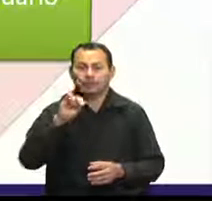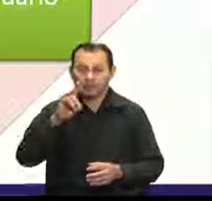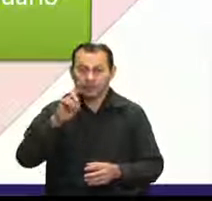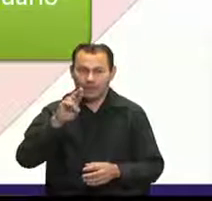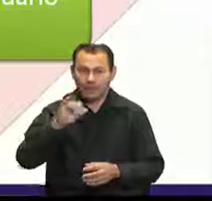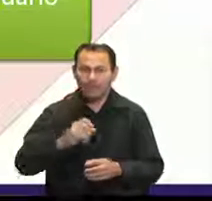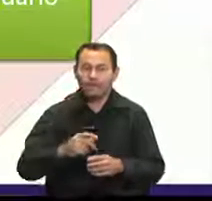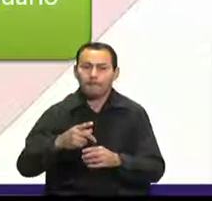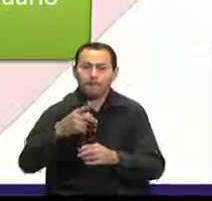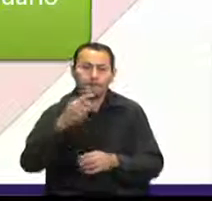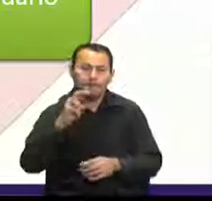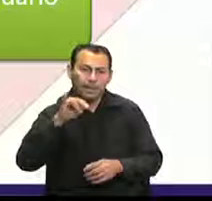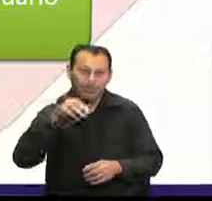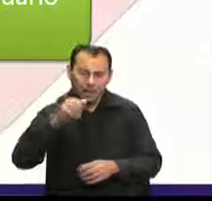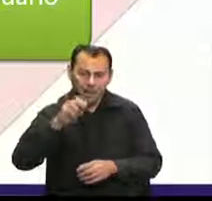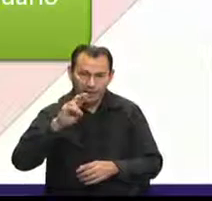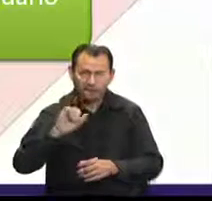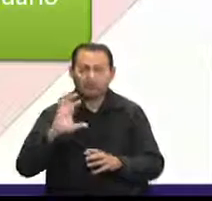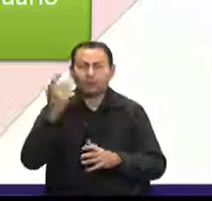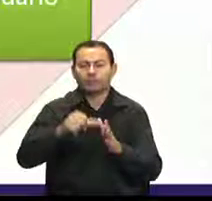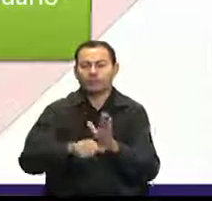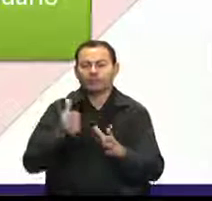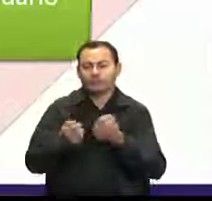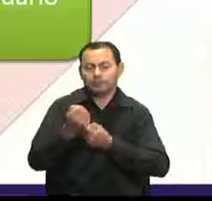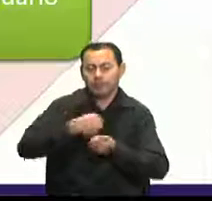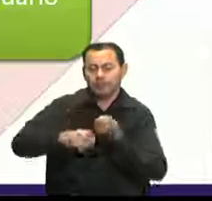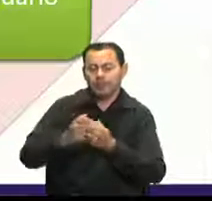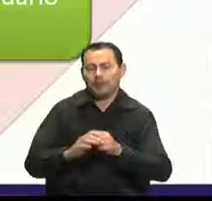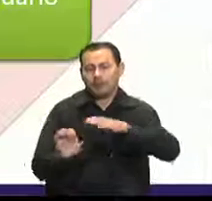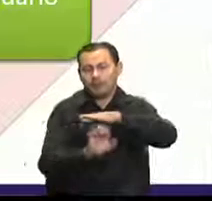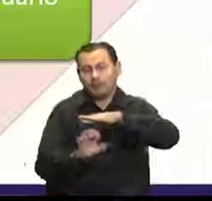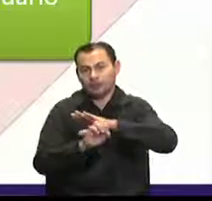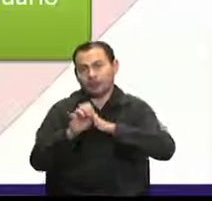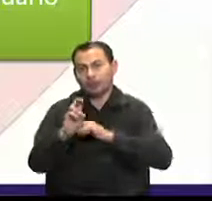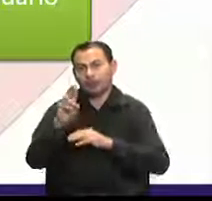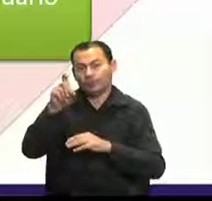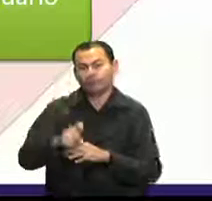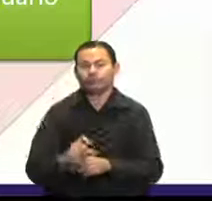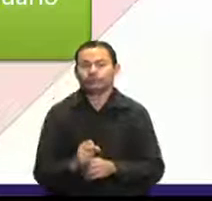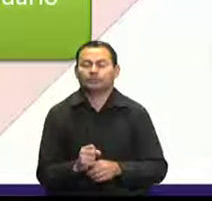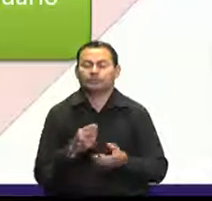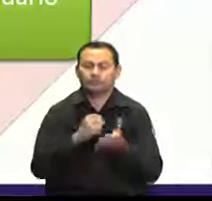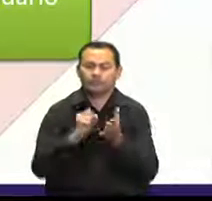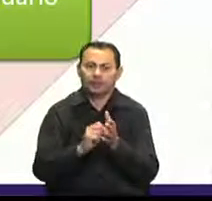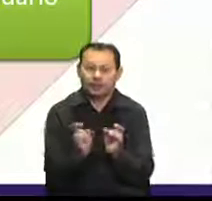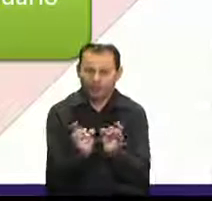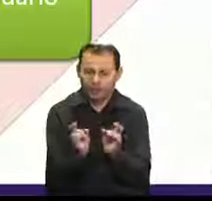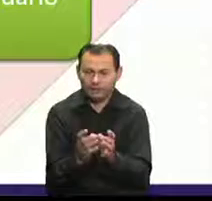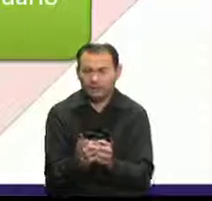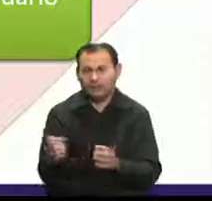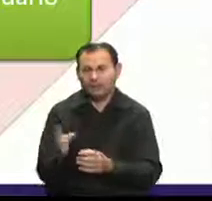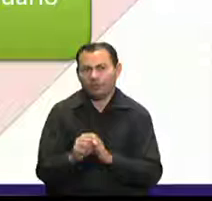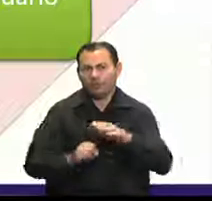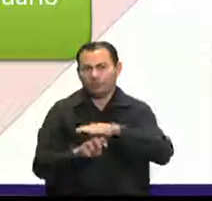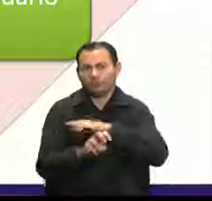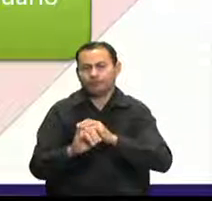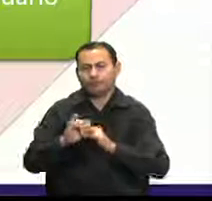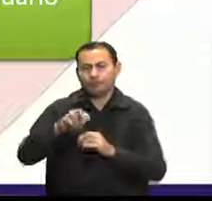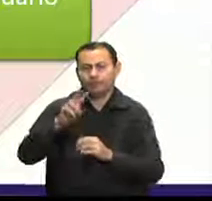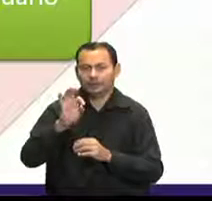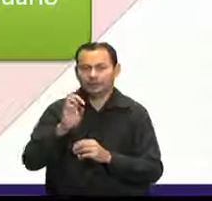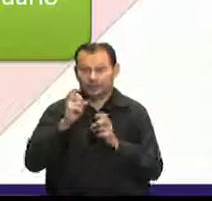no mercado primário ocorre às primeiras negociações das empresas seja subscrição a venda de novas ações aos investidores